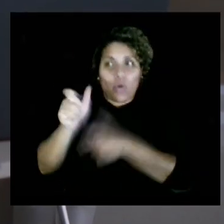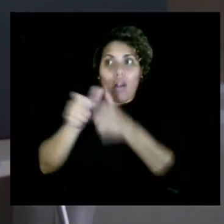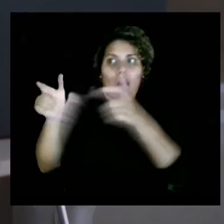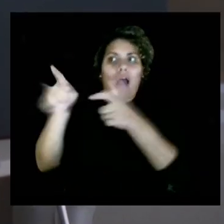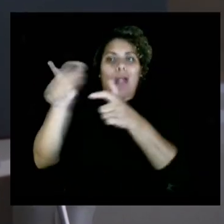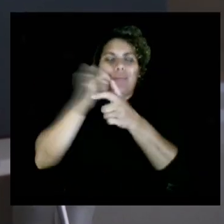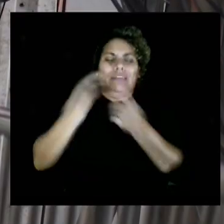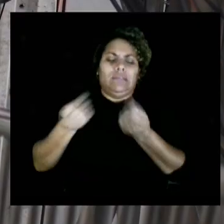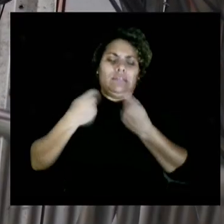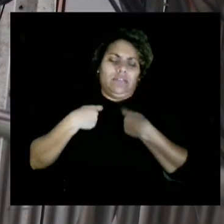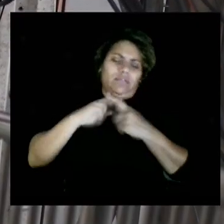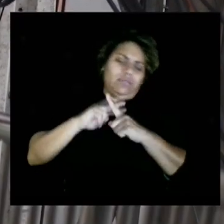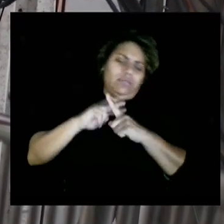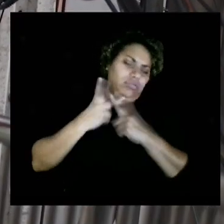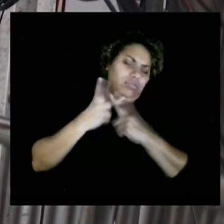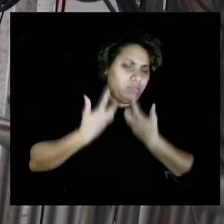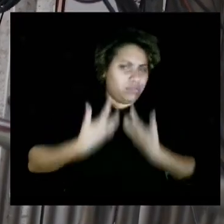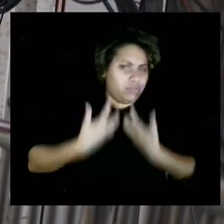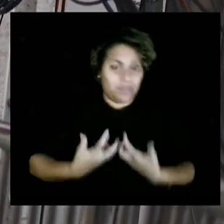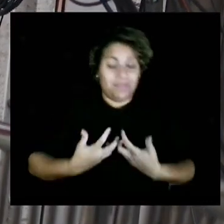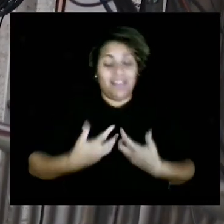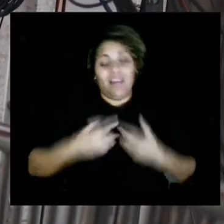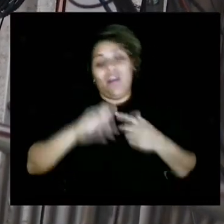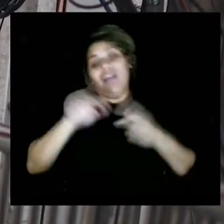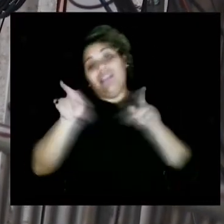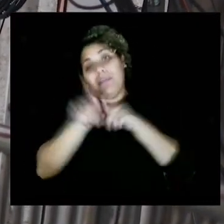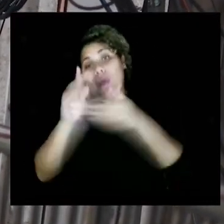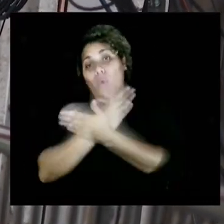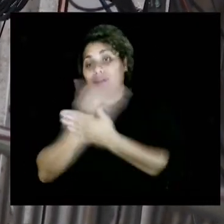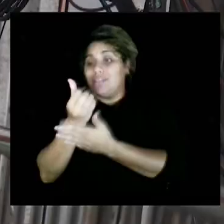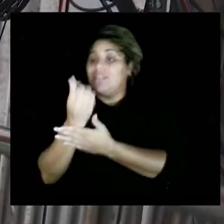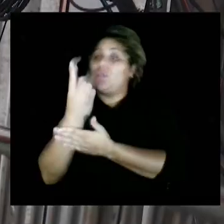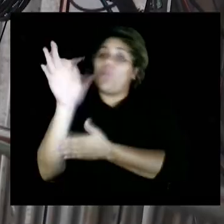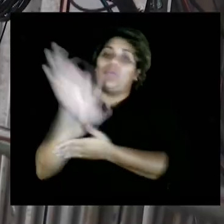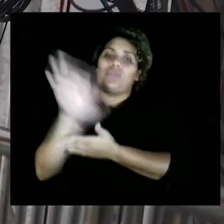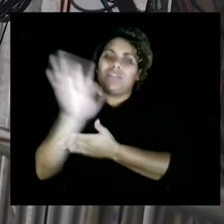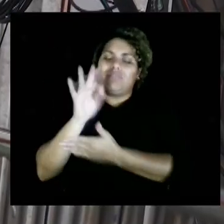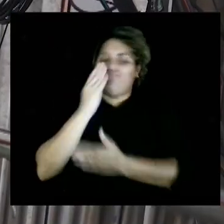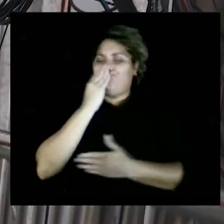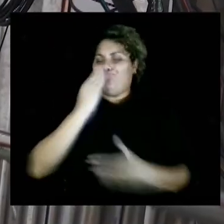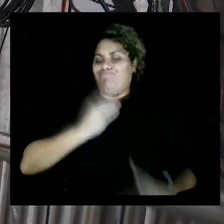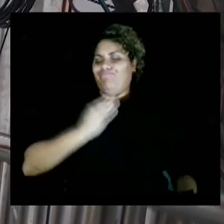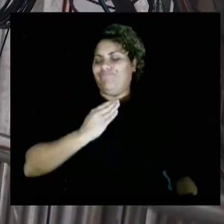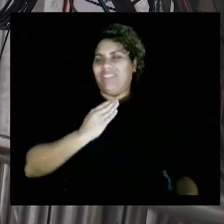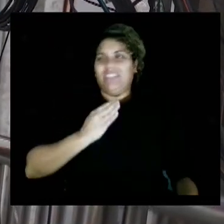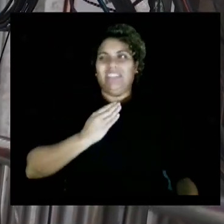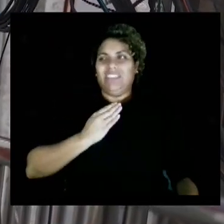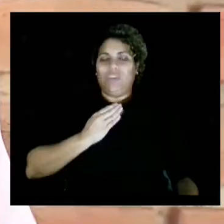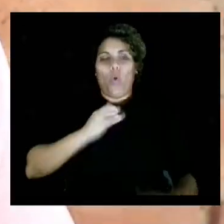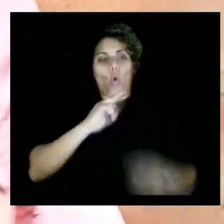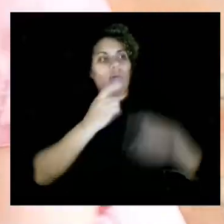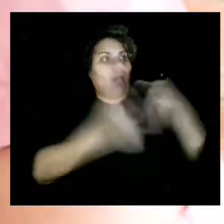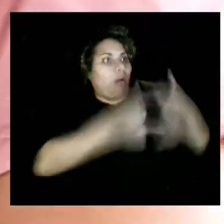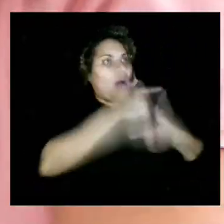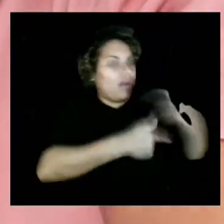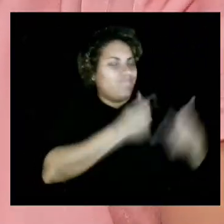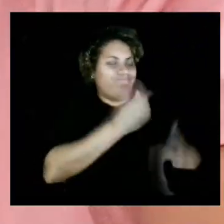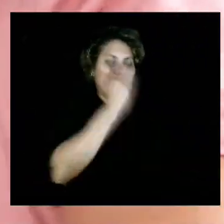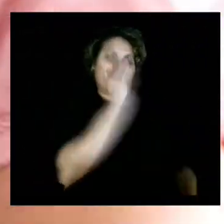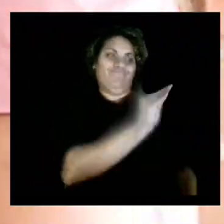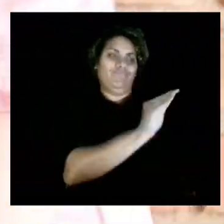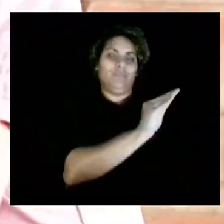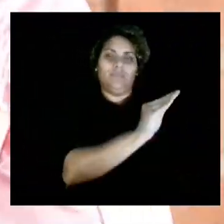já tiveram de deixar de fazer algo para si ou para a empresa para cuidar dos filhos, de idosos ou de